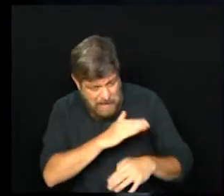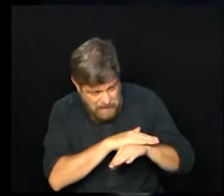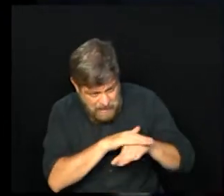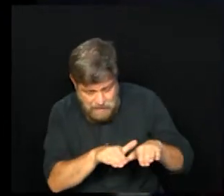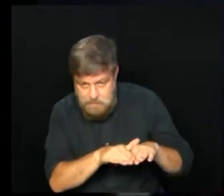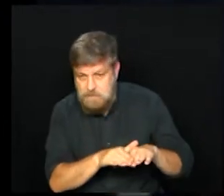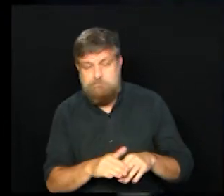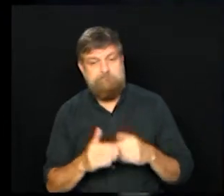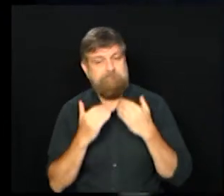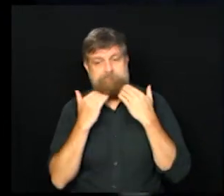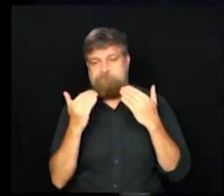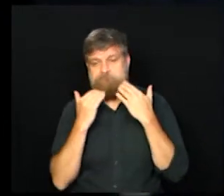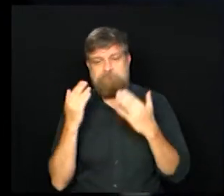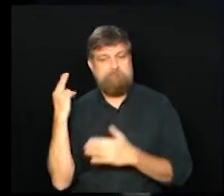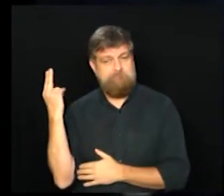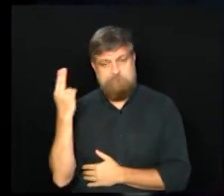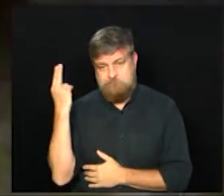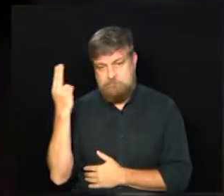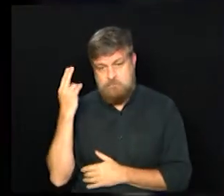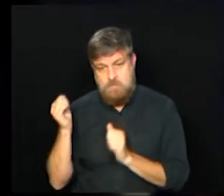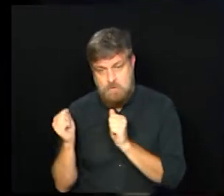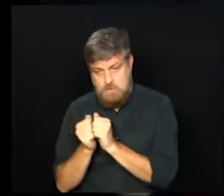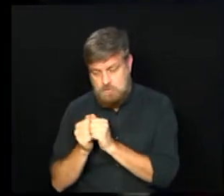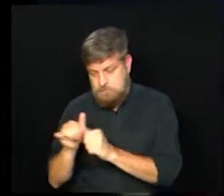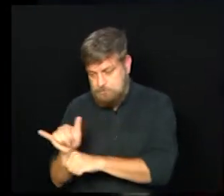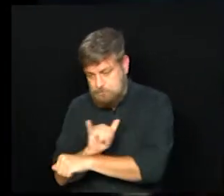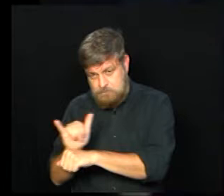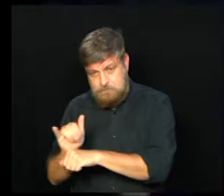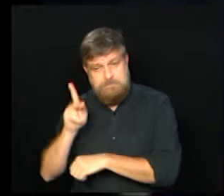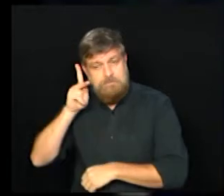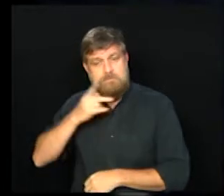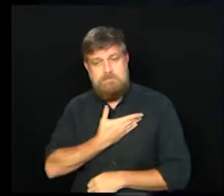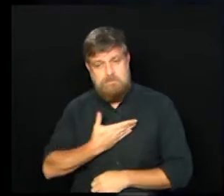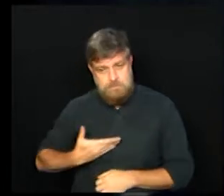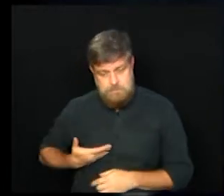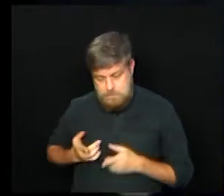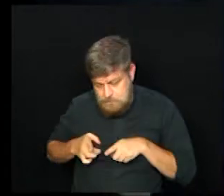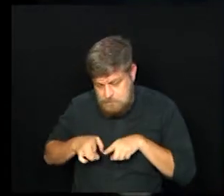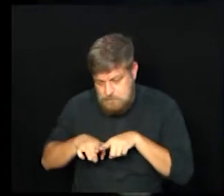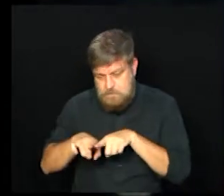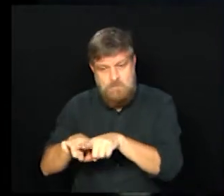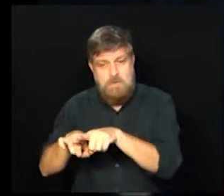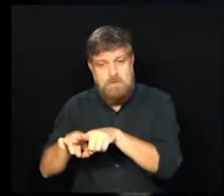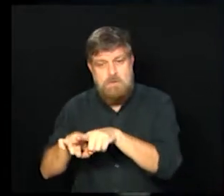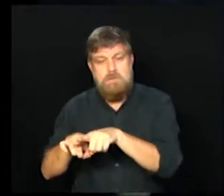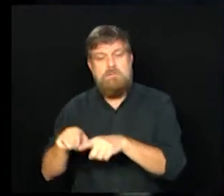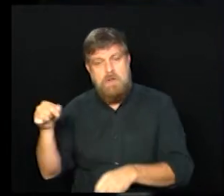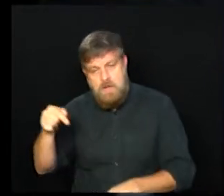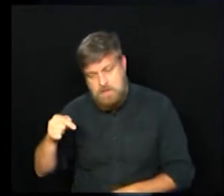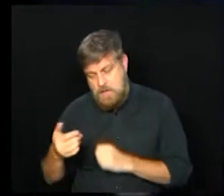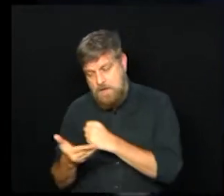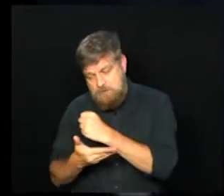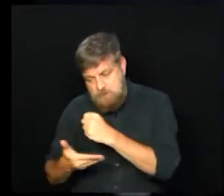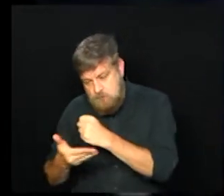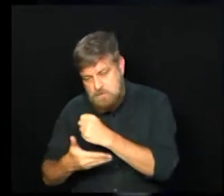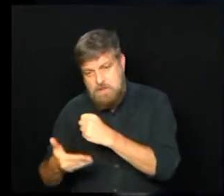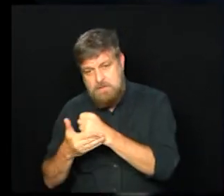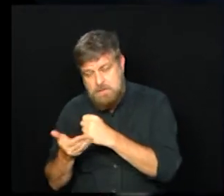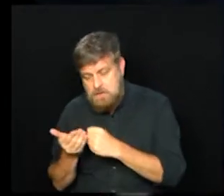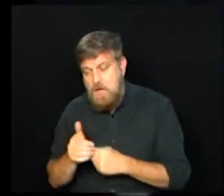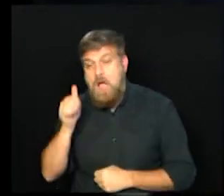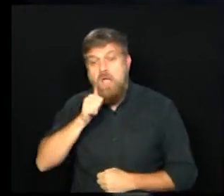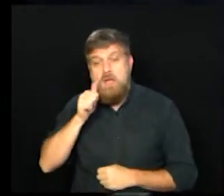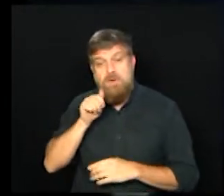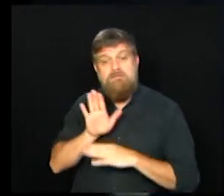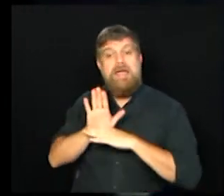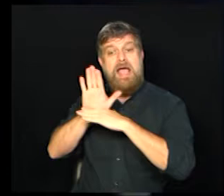Ela precisa estar junto com instrumentos de políticas públicas que vão junto fundamentar e ajudar essa mulher